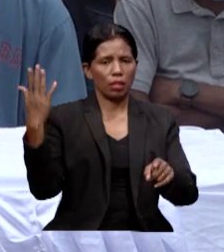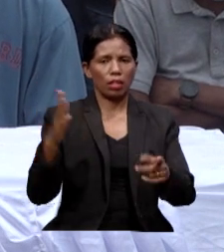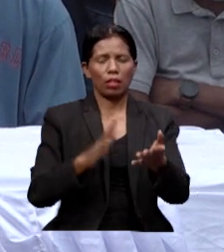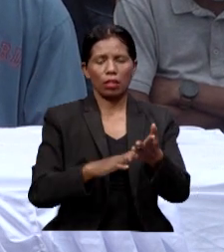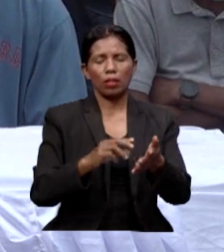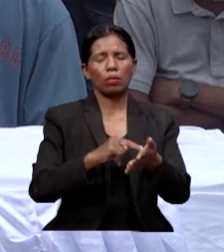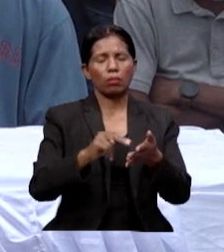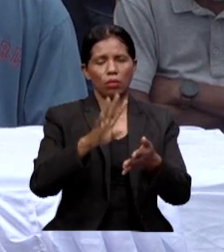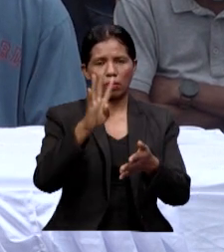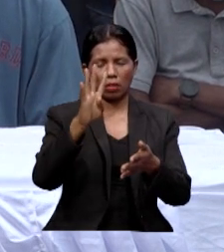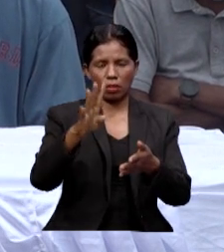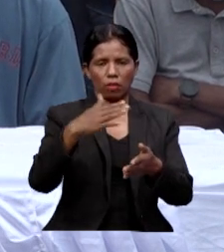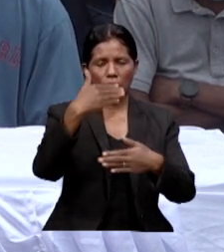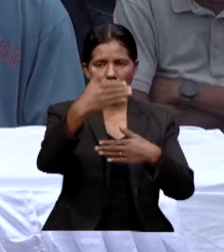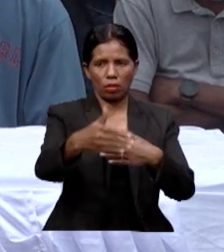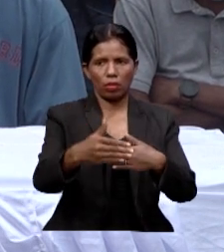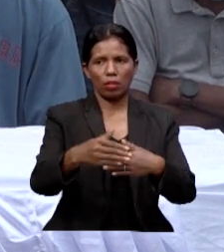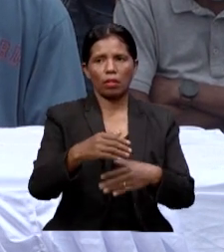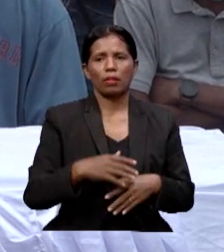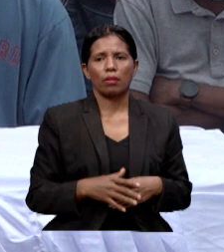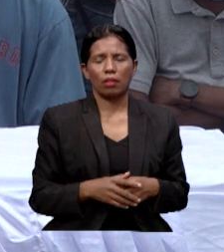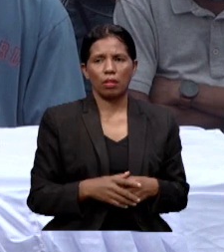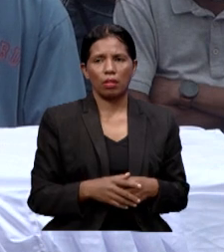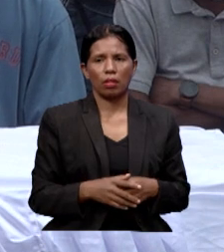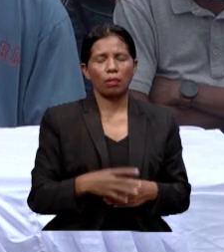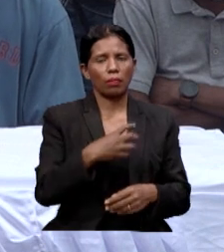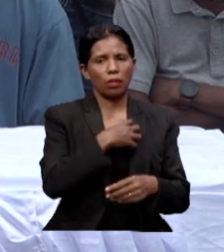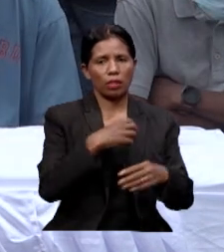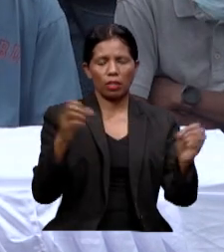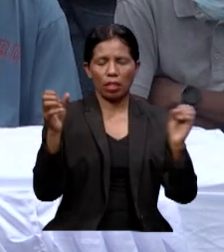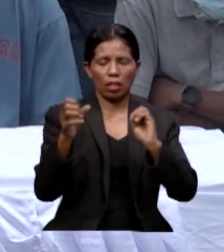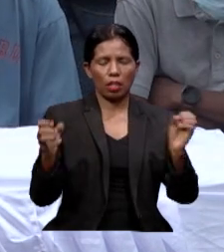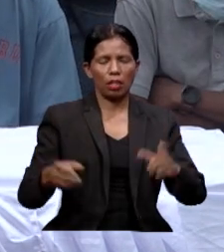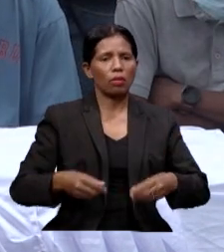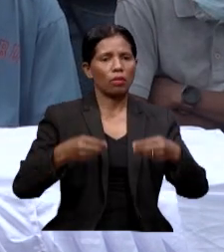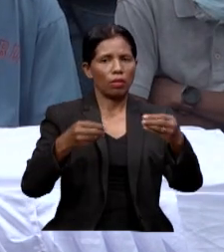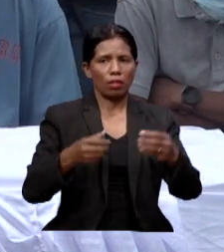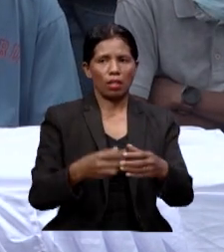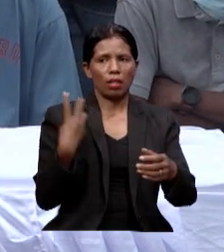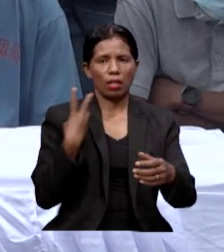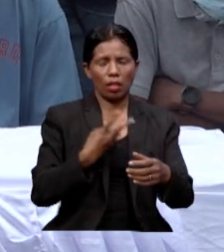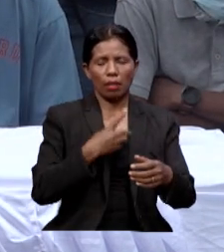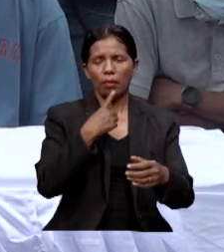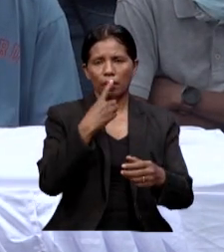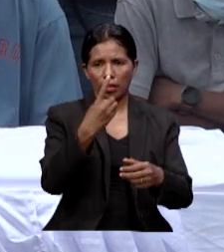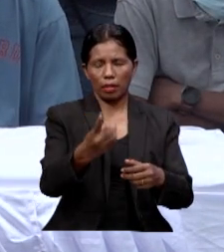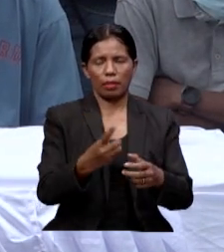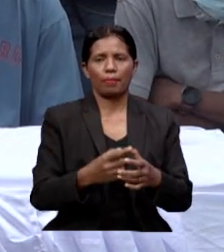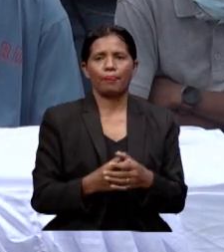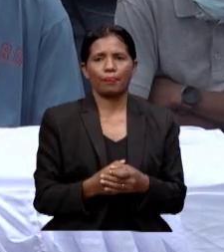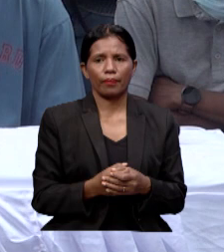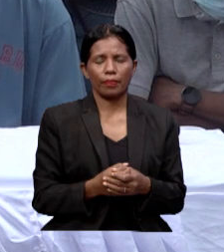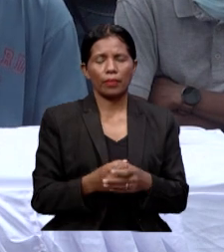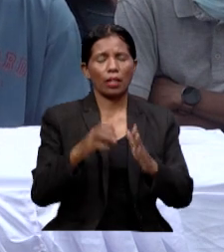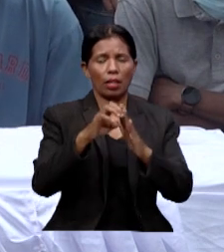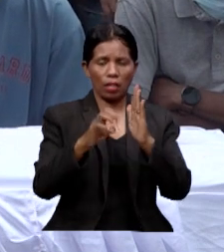4 Colhoun, Nikotu, ka SD Mui, polícia nem tiro botida. Também mak ami recomenda atu